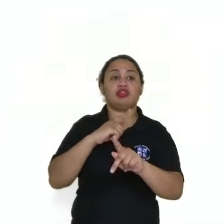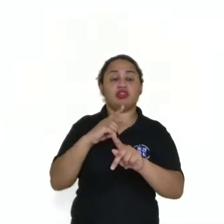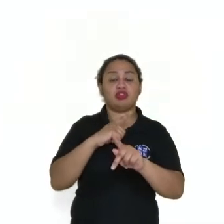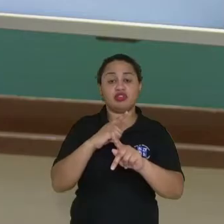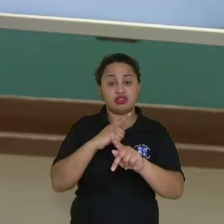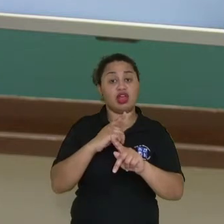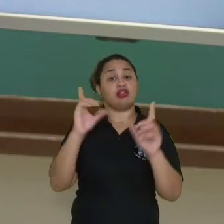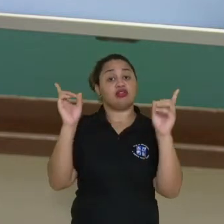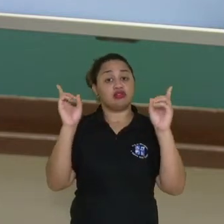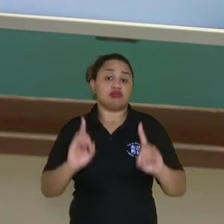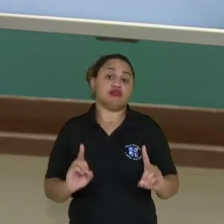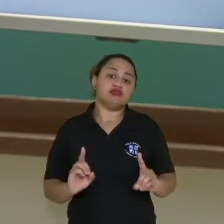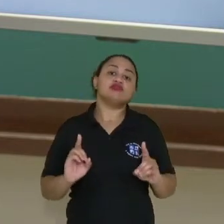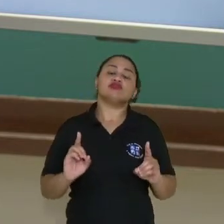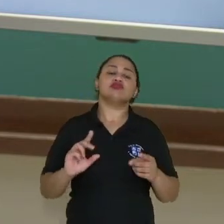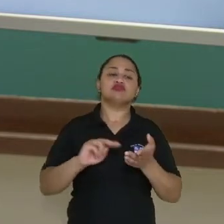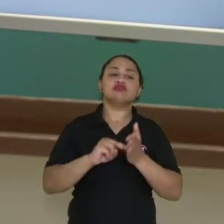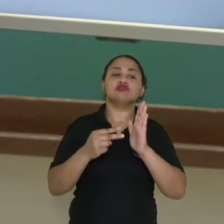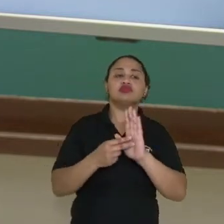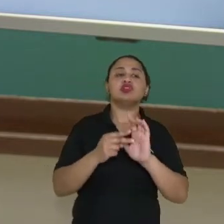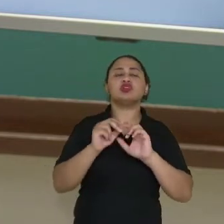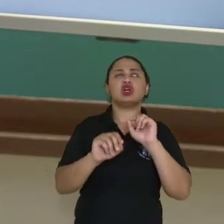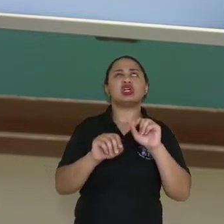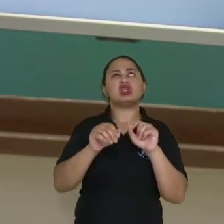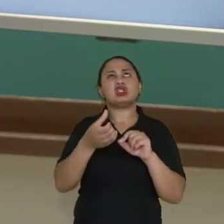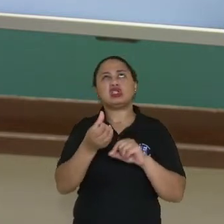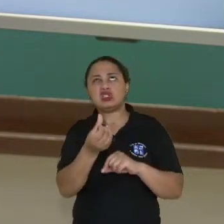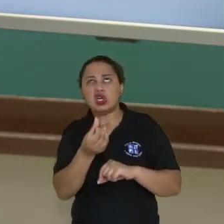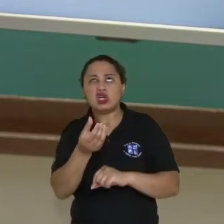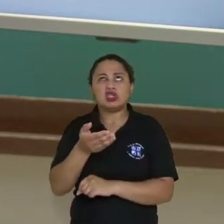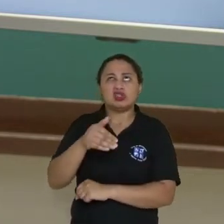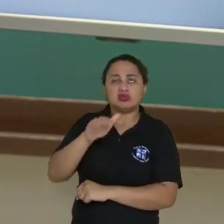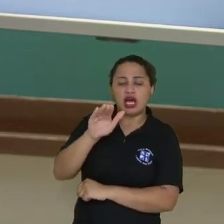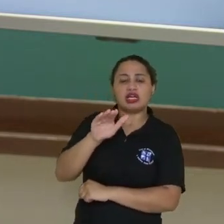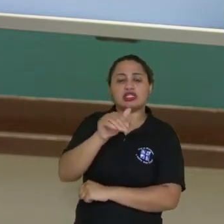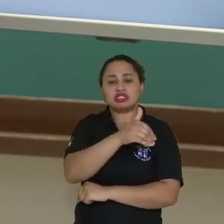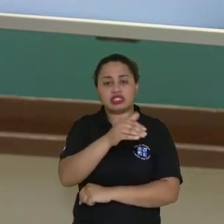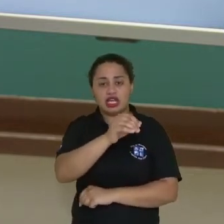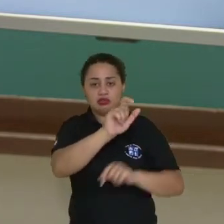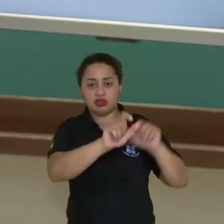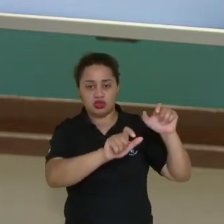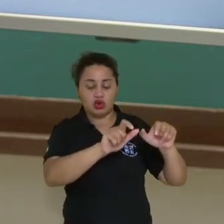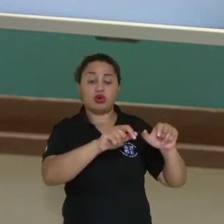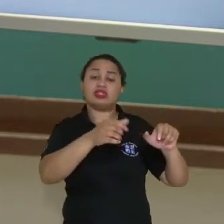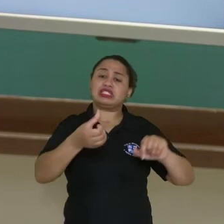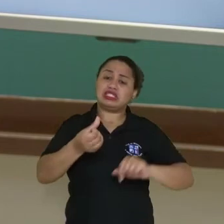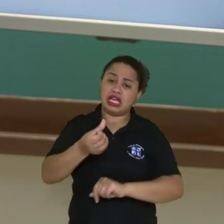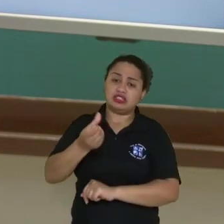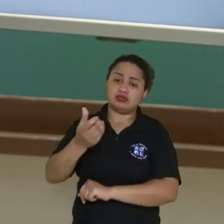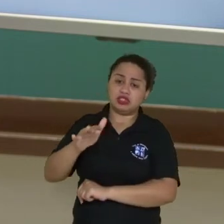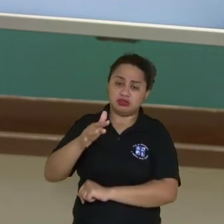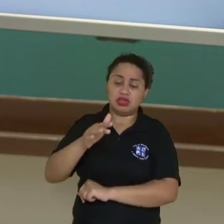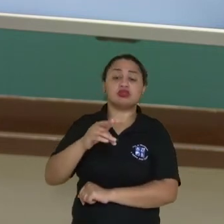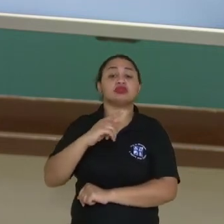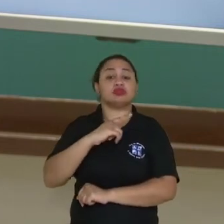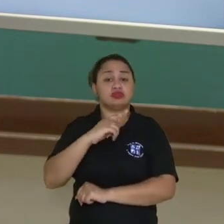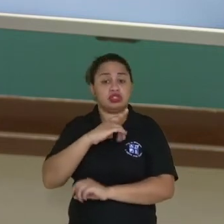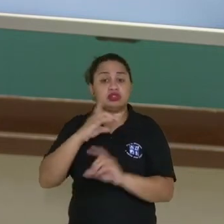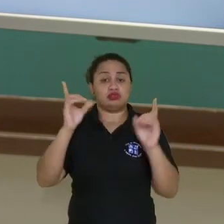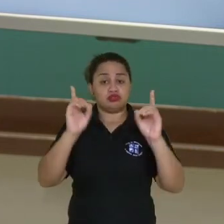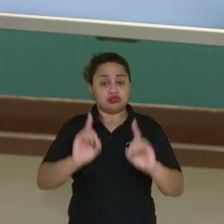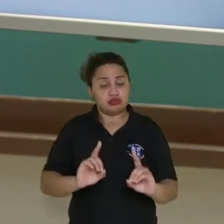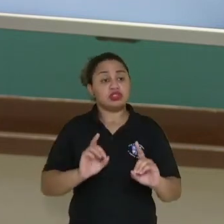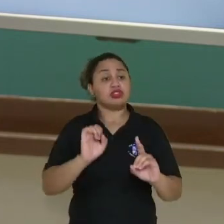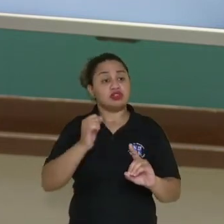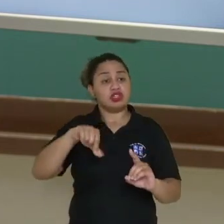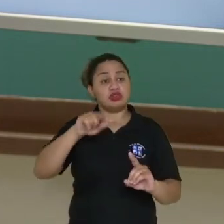de deficiência, né? Ou seja, um pouquinho mais de 6 de cada 100 brasileiros. Então, se vocês responderam algo semelhante a isso, conseguiram captar